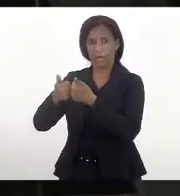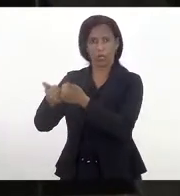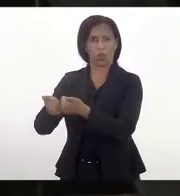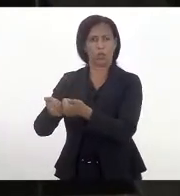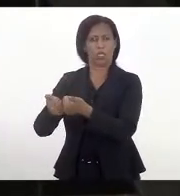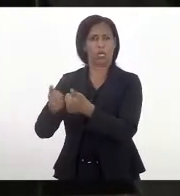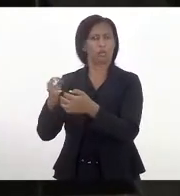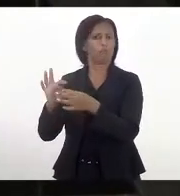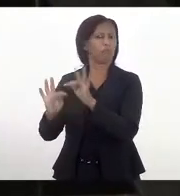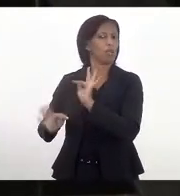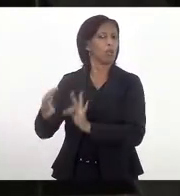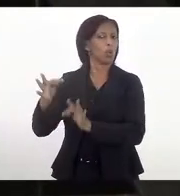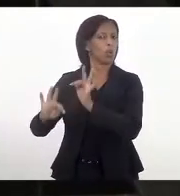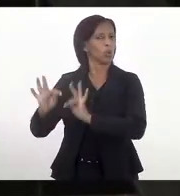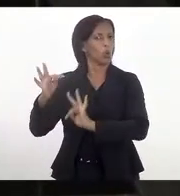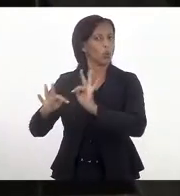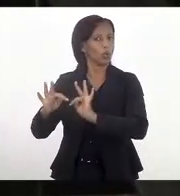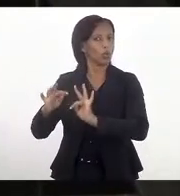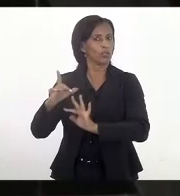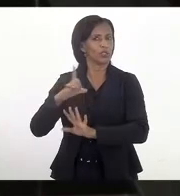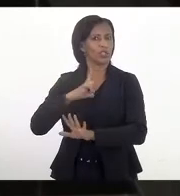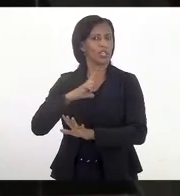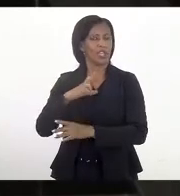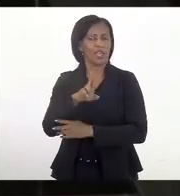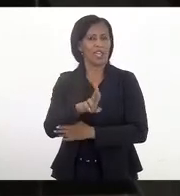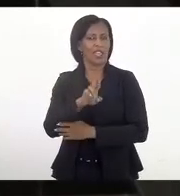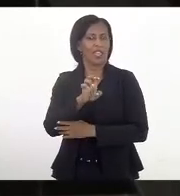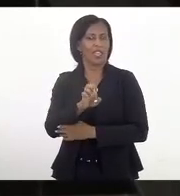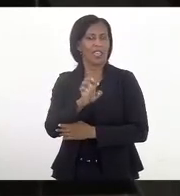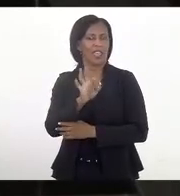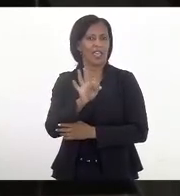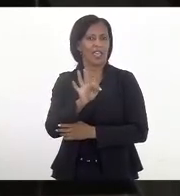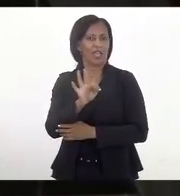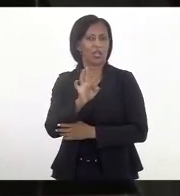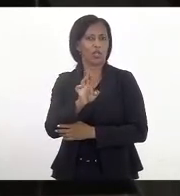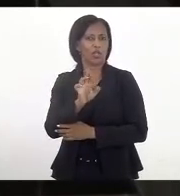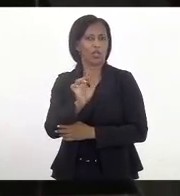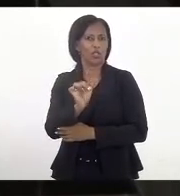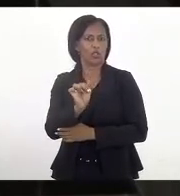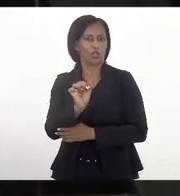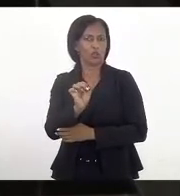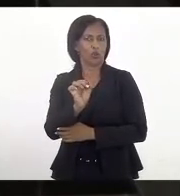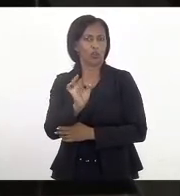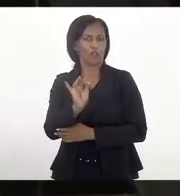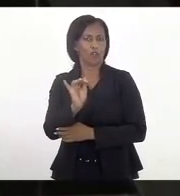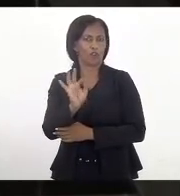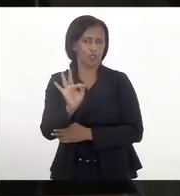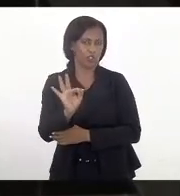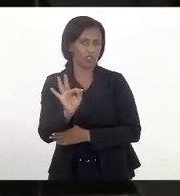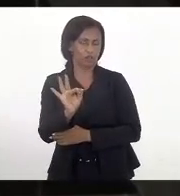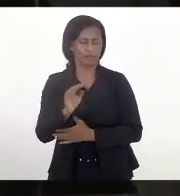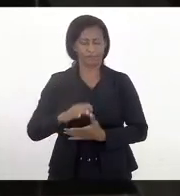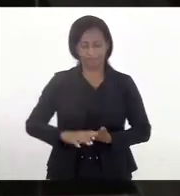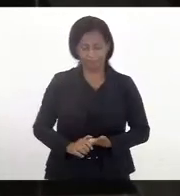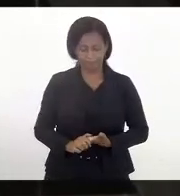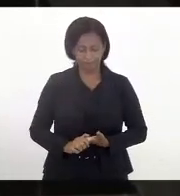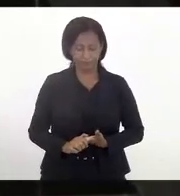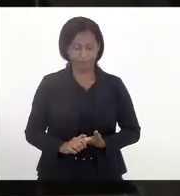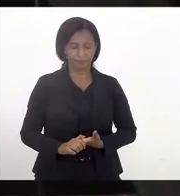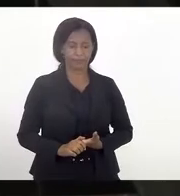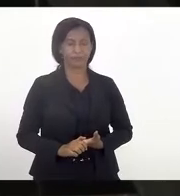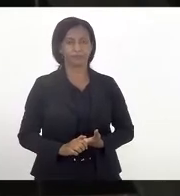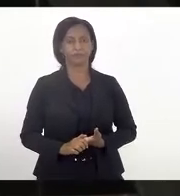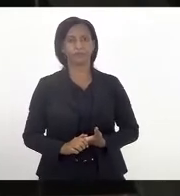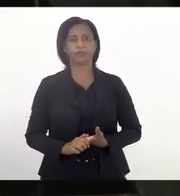também chama-se retrofit o e posteriormente e